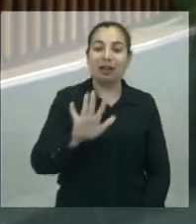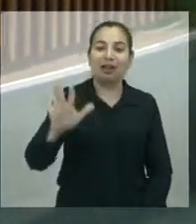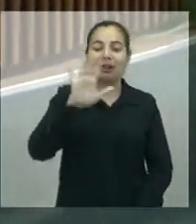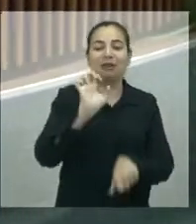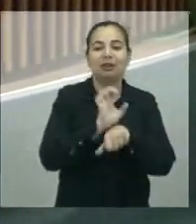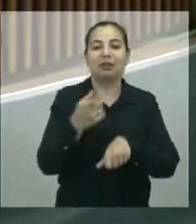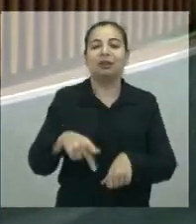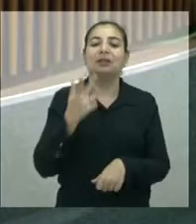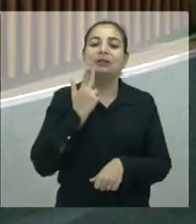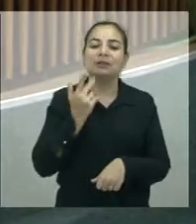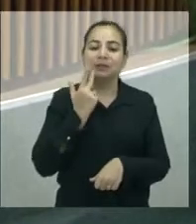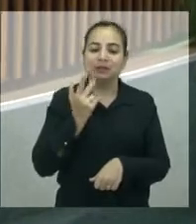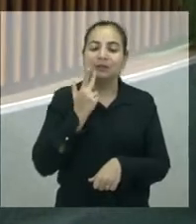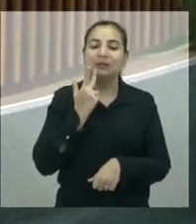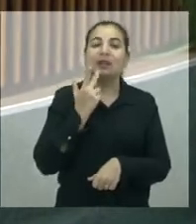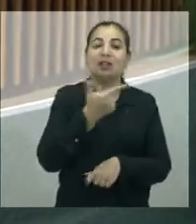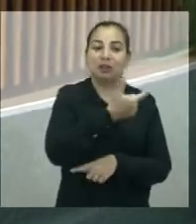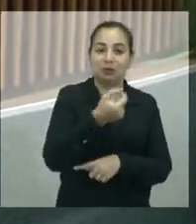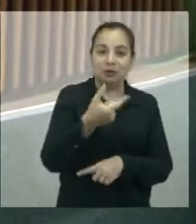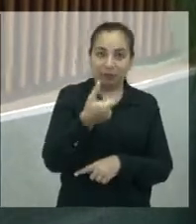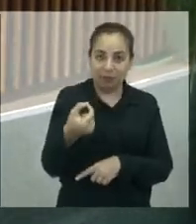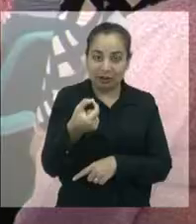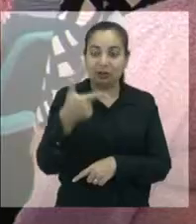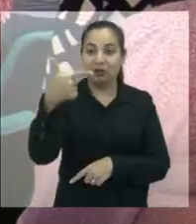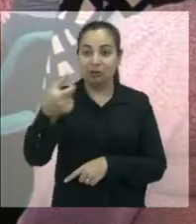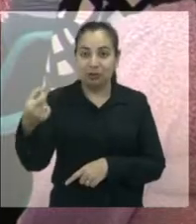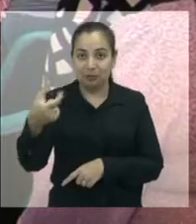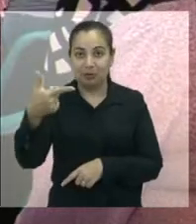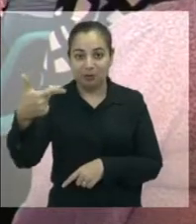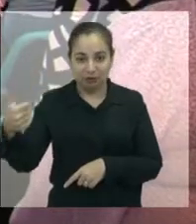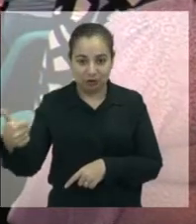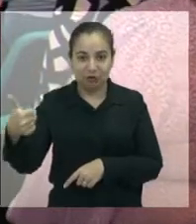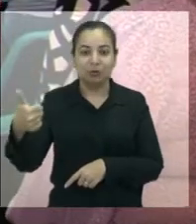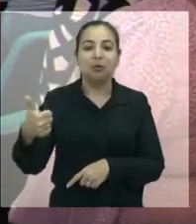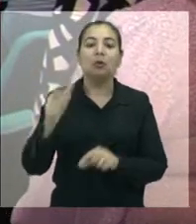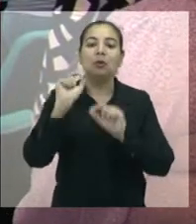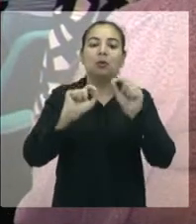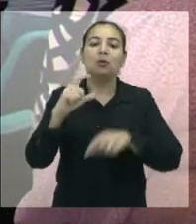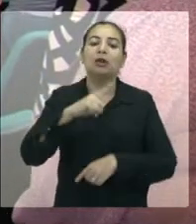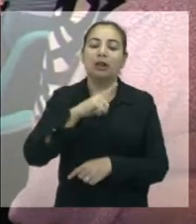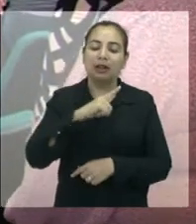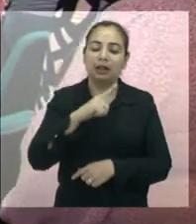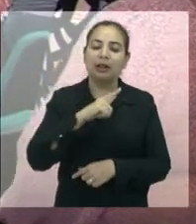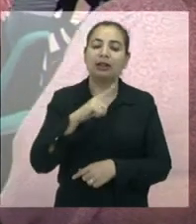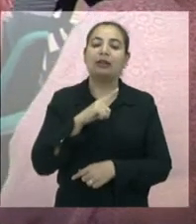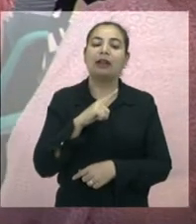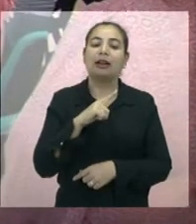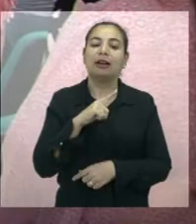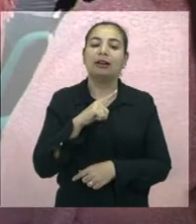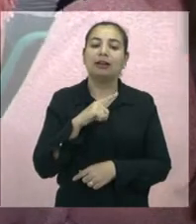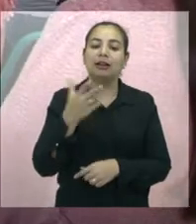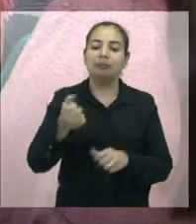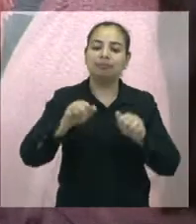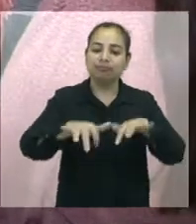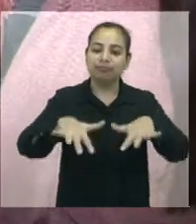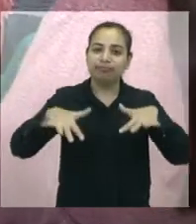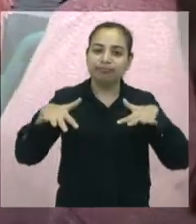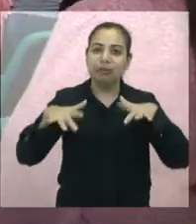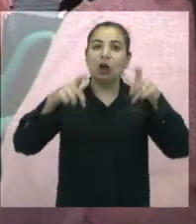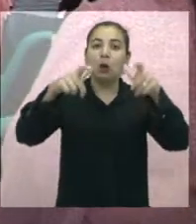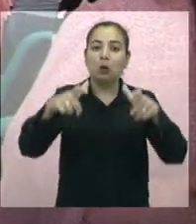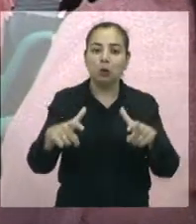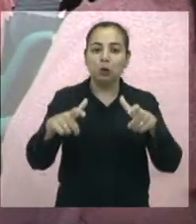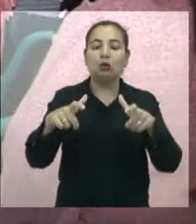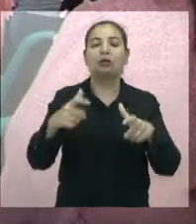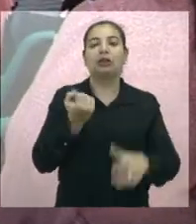para o biênio 2020-2021. A solenidade aconteceu no auditório Jesus Xavier de Brito, na sede